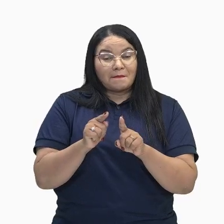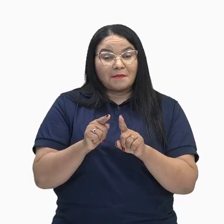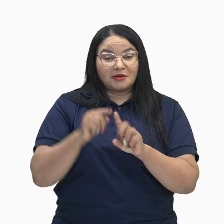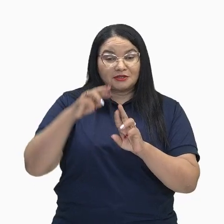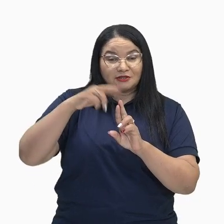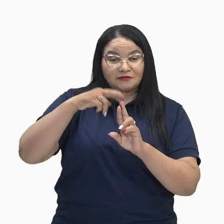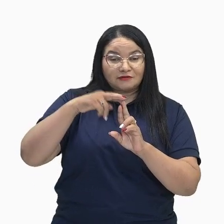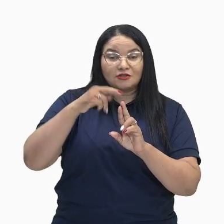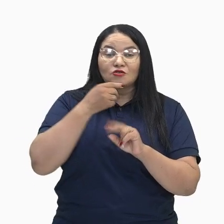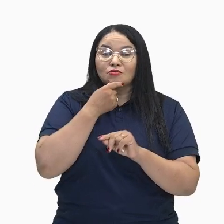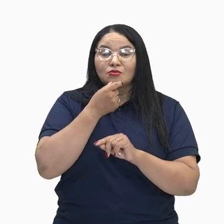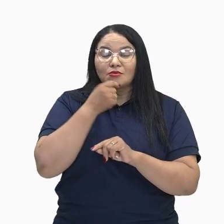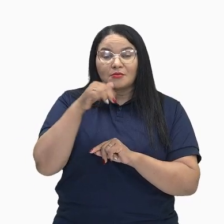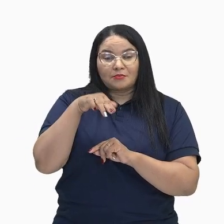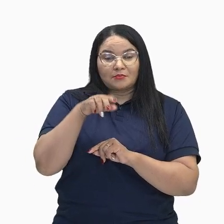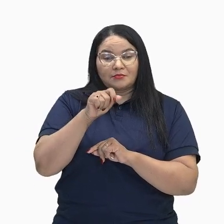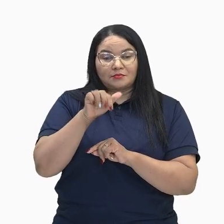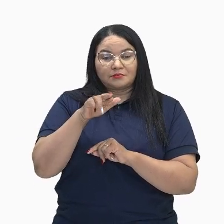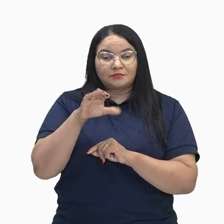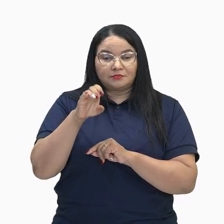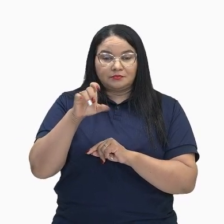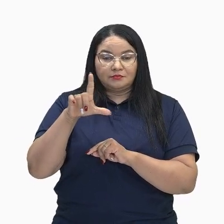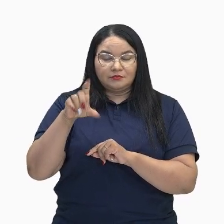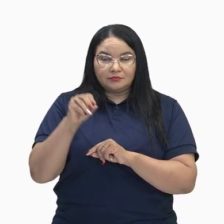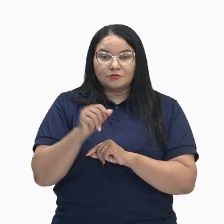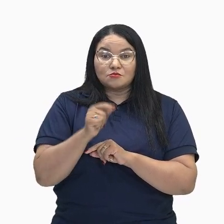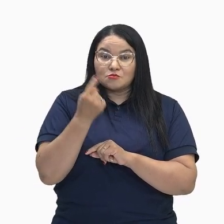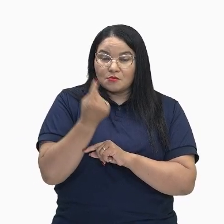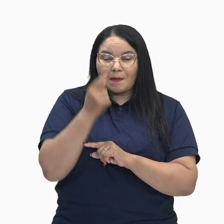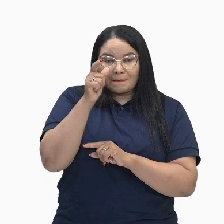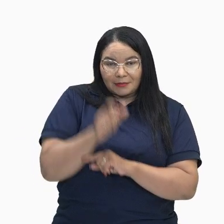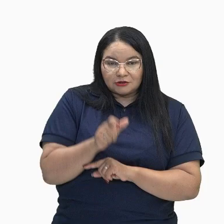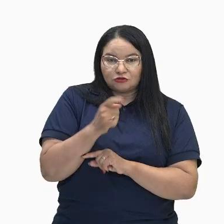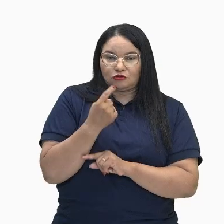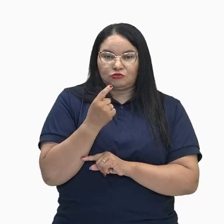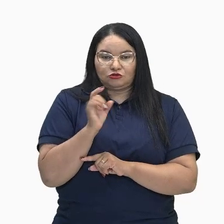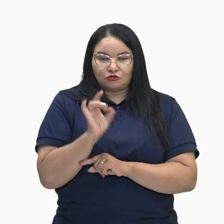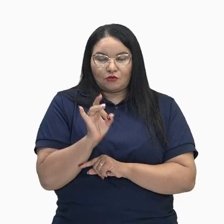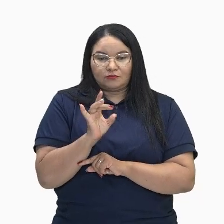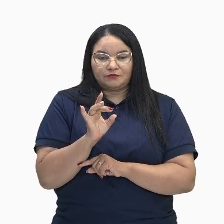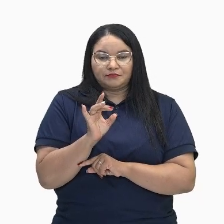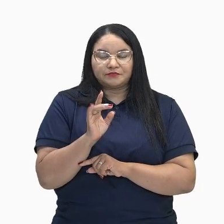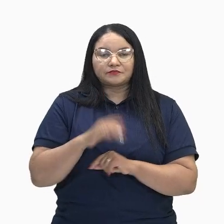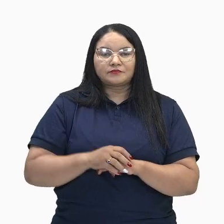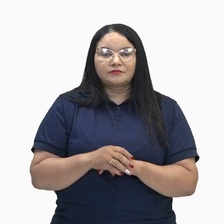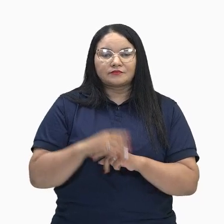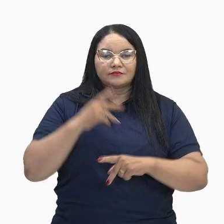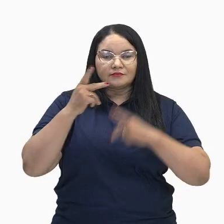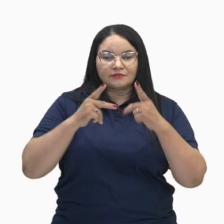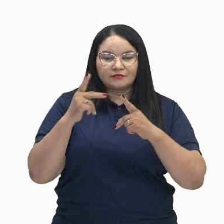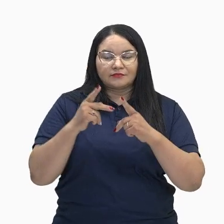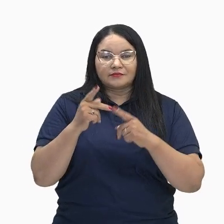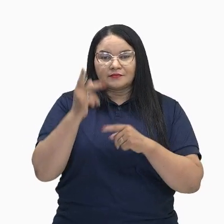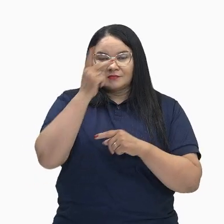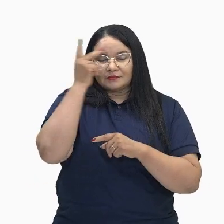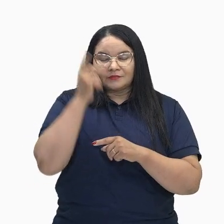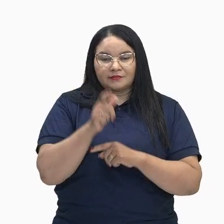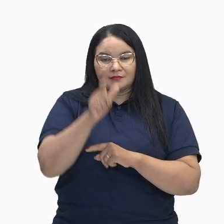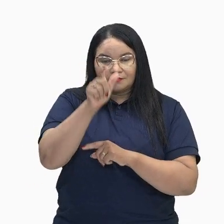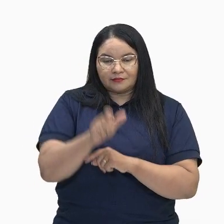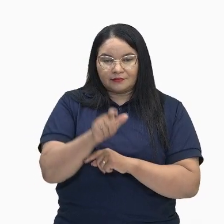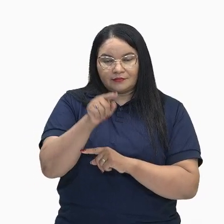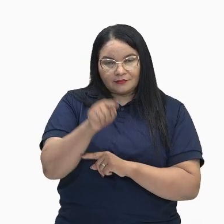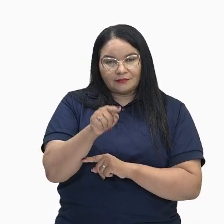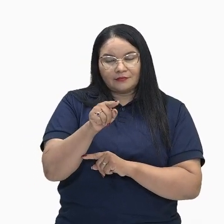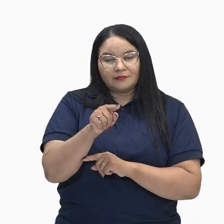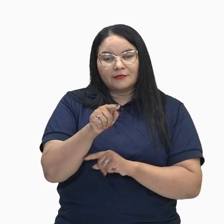que no caso é o Marcelo, é uma mesma pessoa. Está se referindo ao mesmo ser, ao